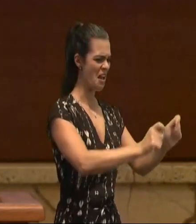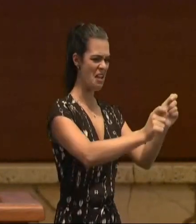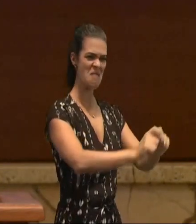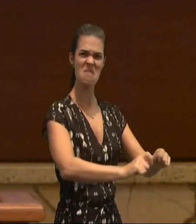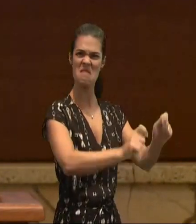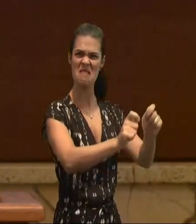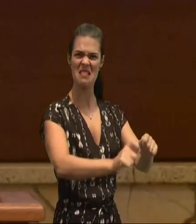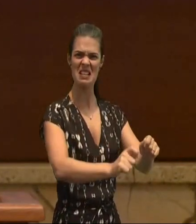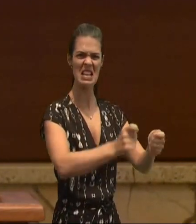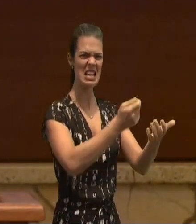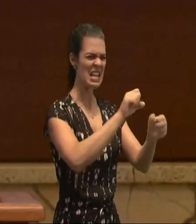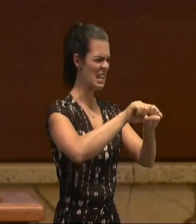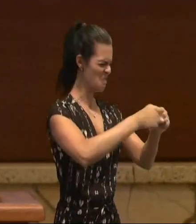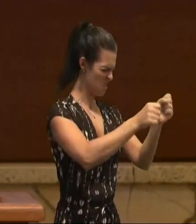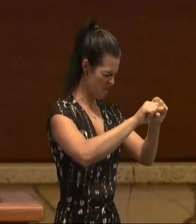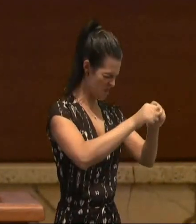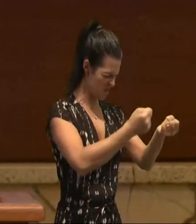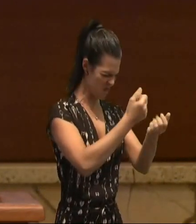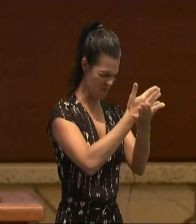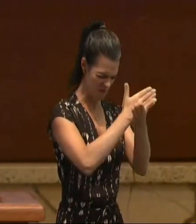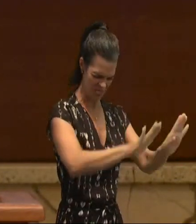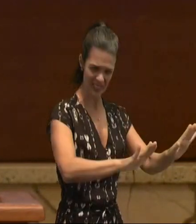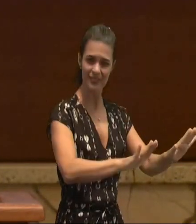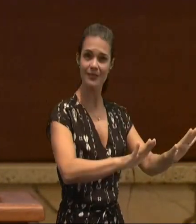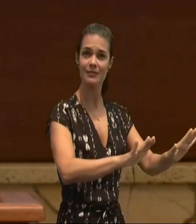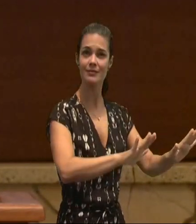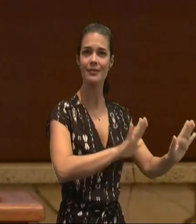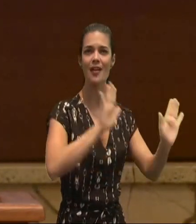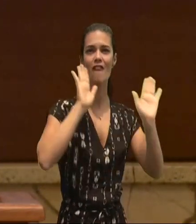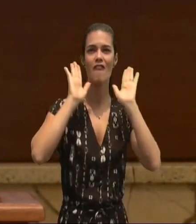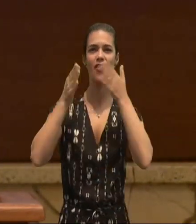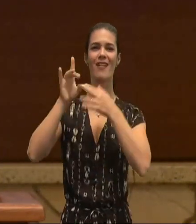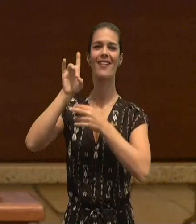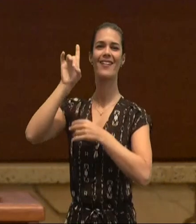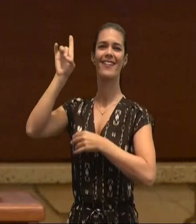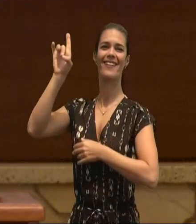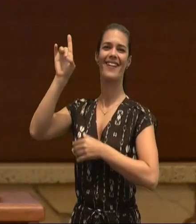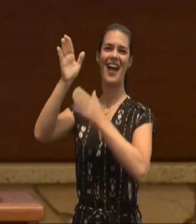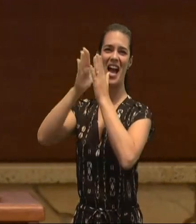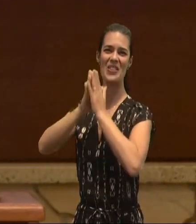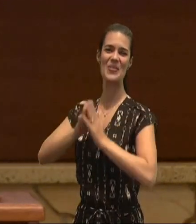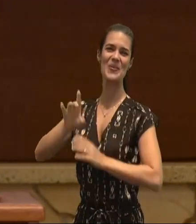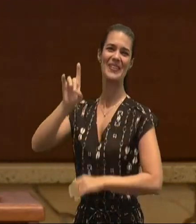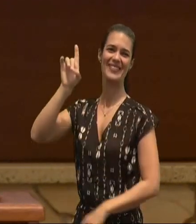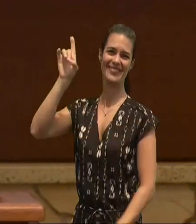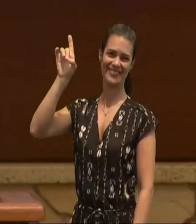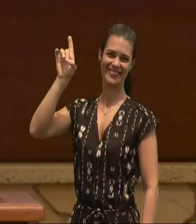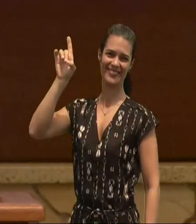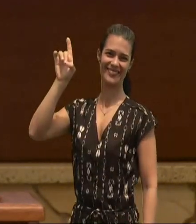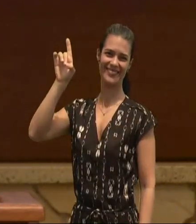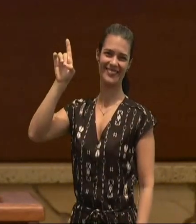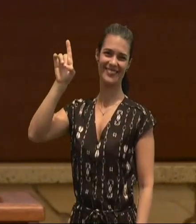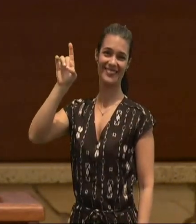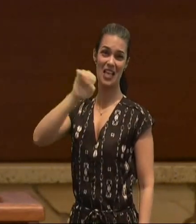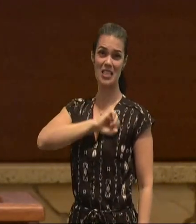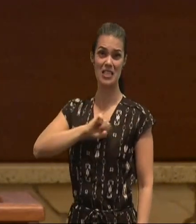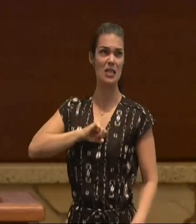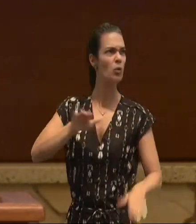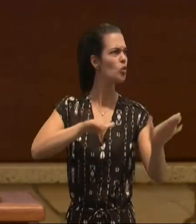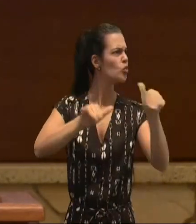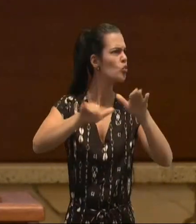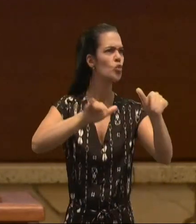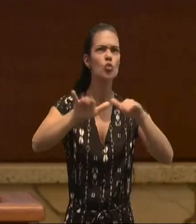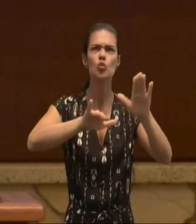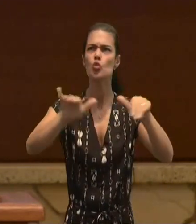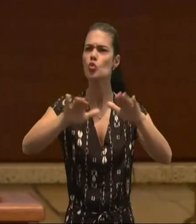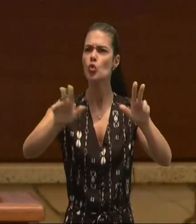e adoraram somente ao Senhor. Samuel fez uma grande convocação para que o